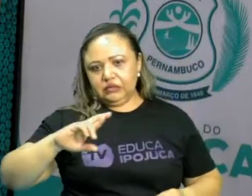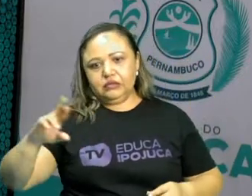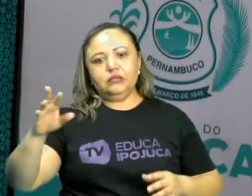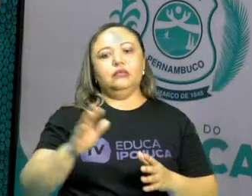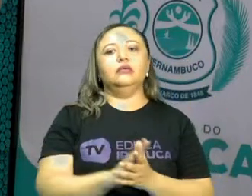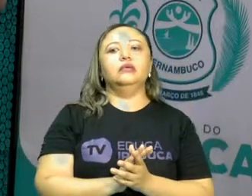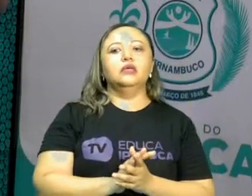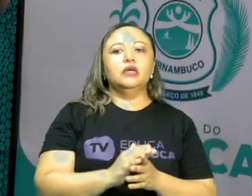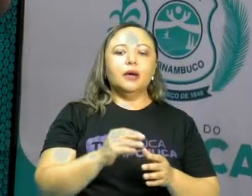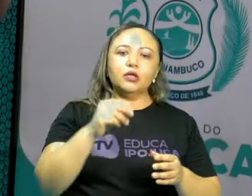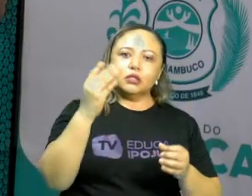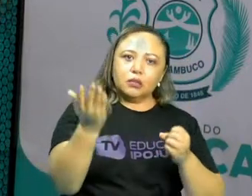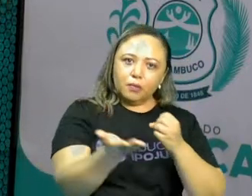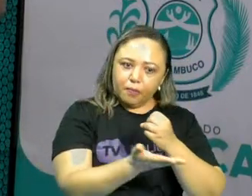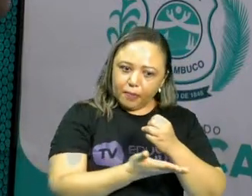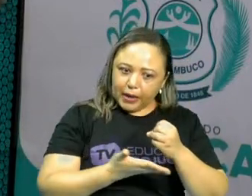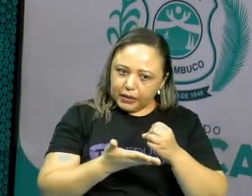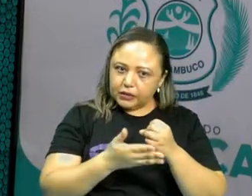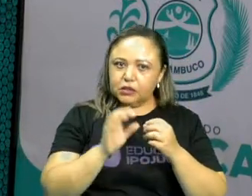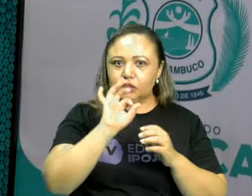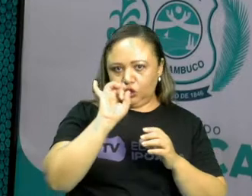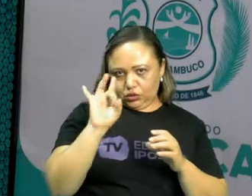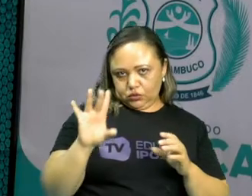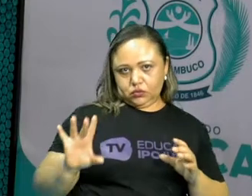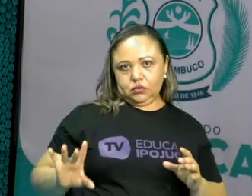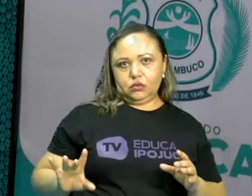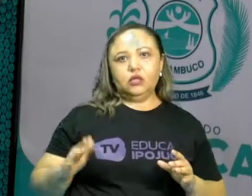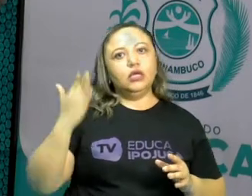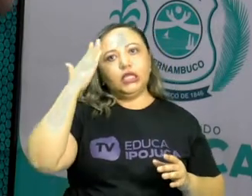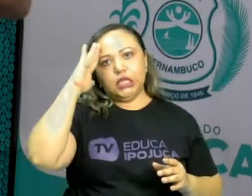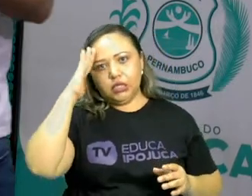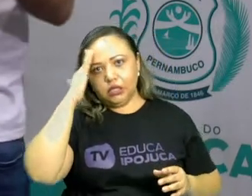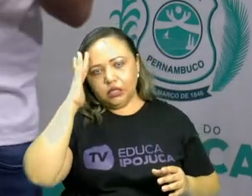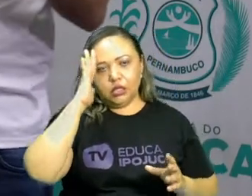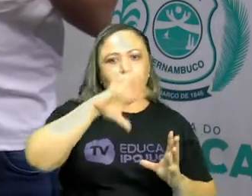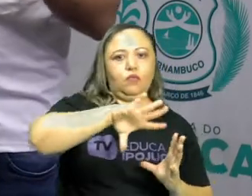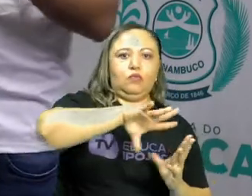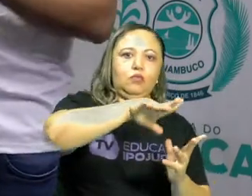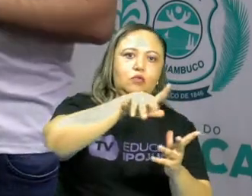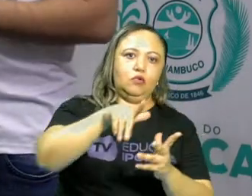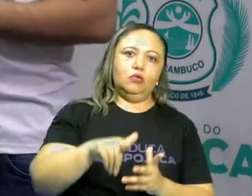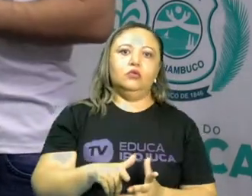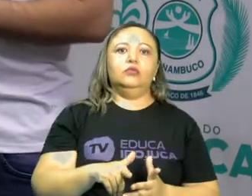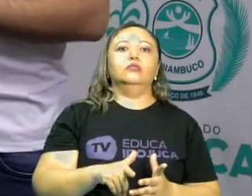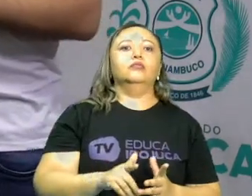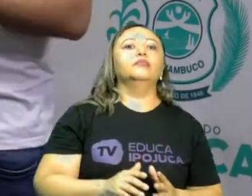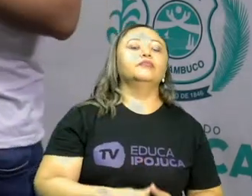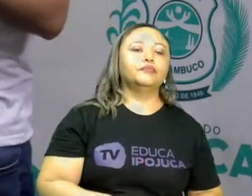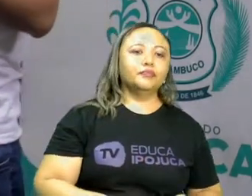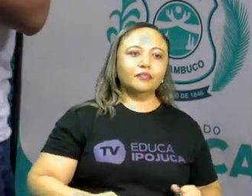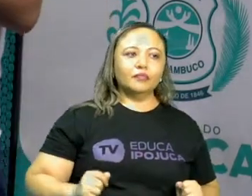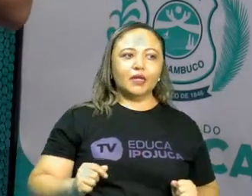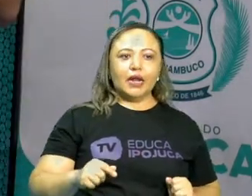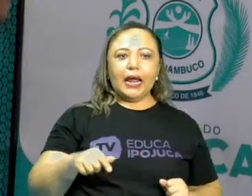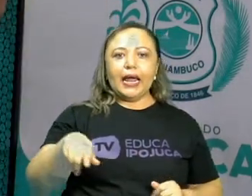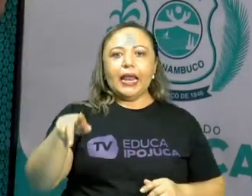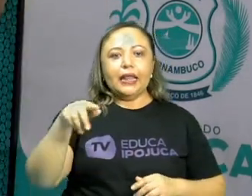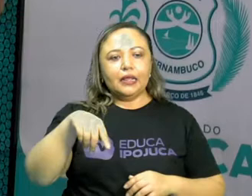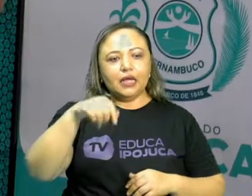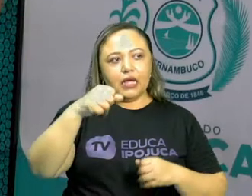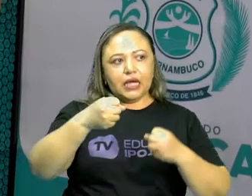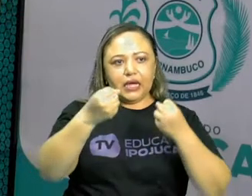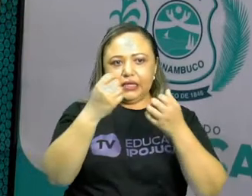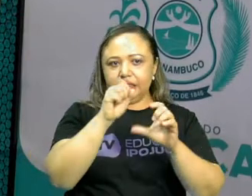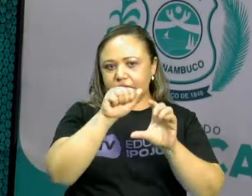você pudesse racionalizar e compreender o mundo com base na razão. Ok? Então,